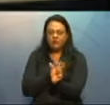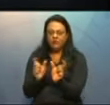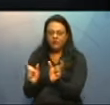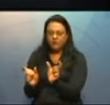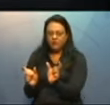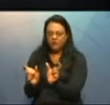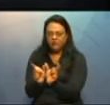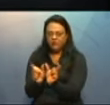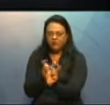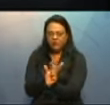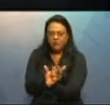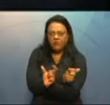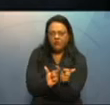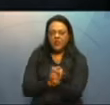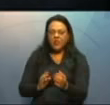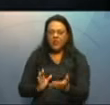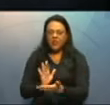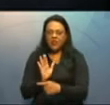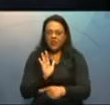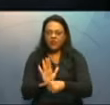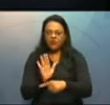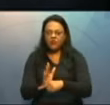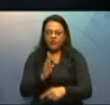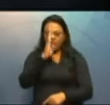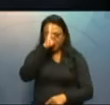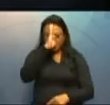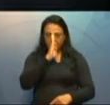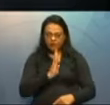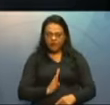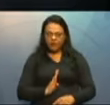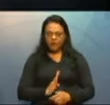e facilitar o traçado.